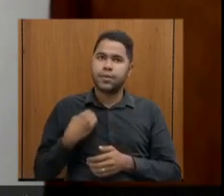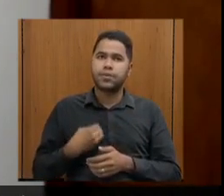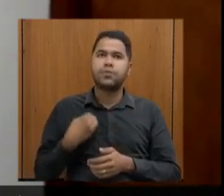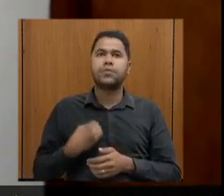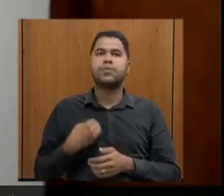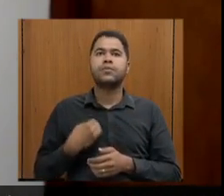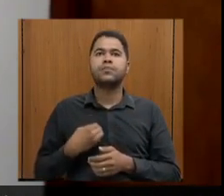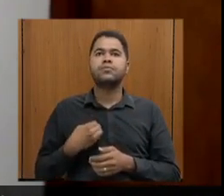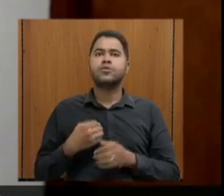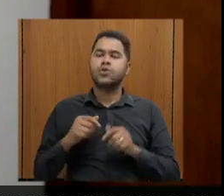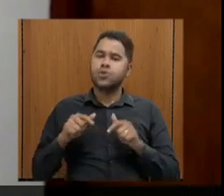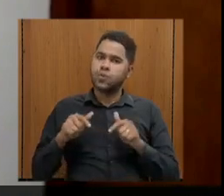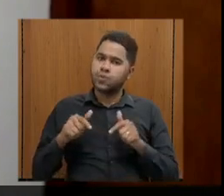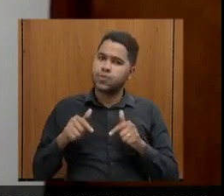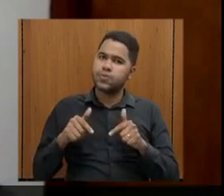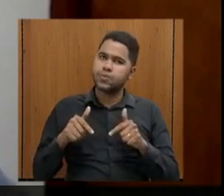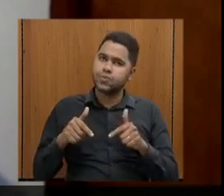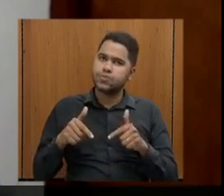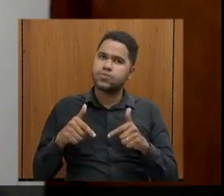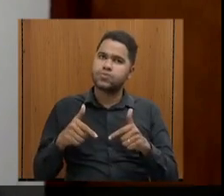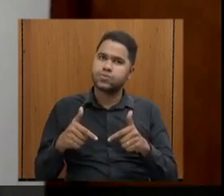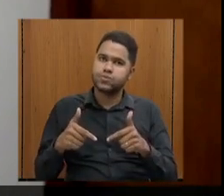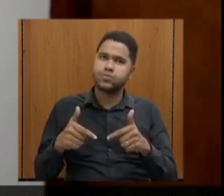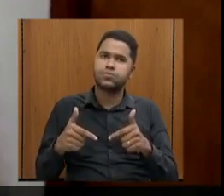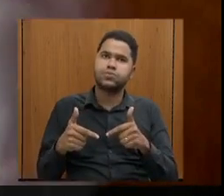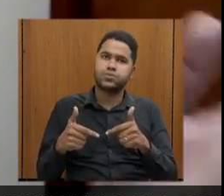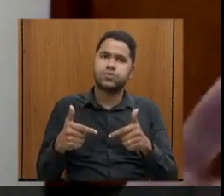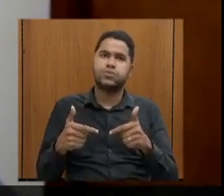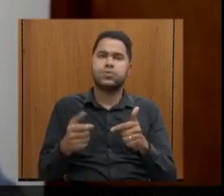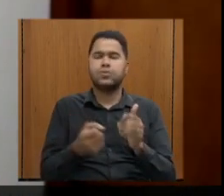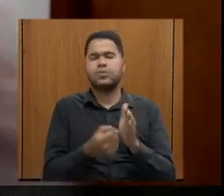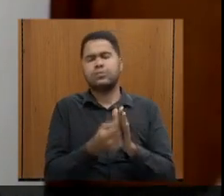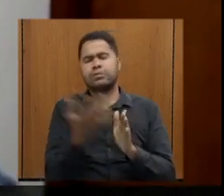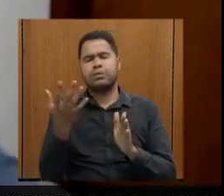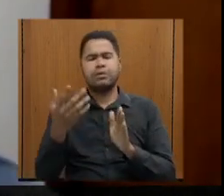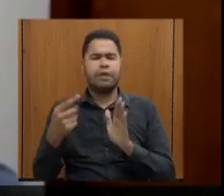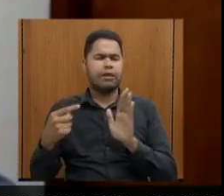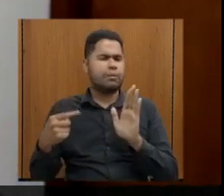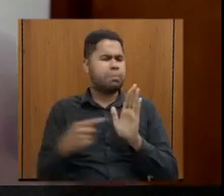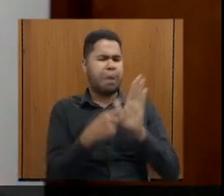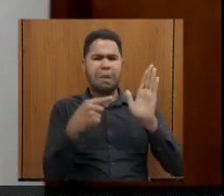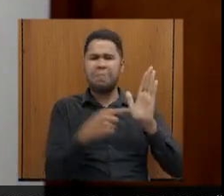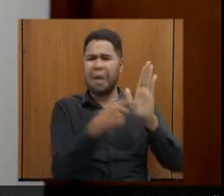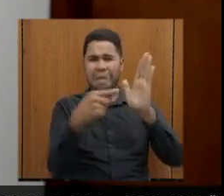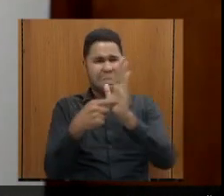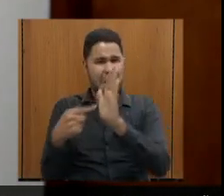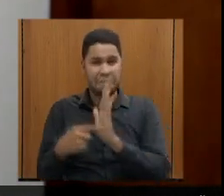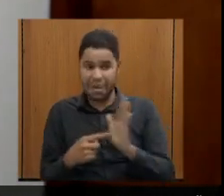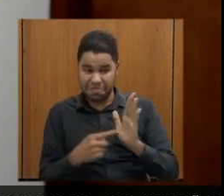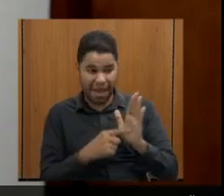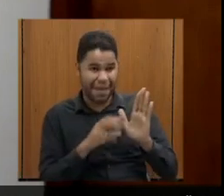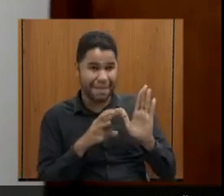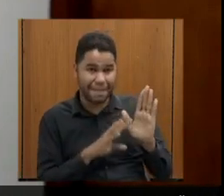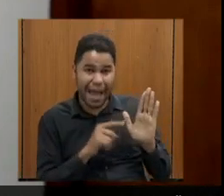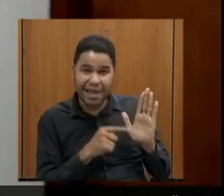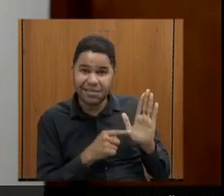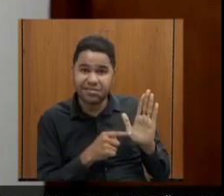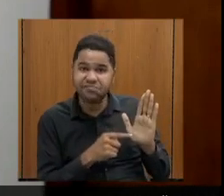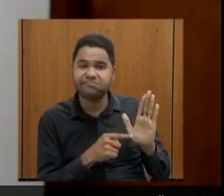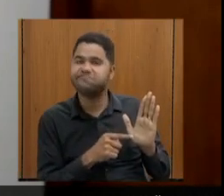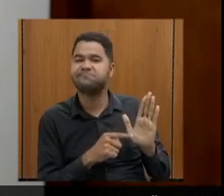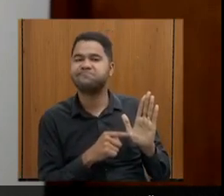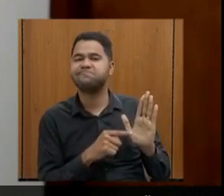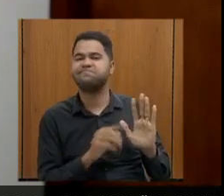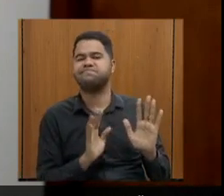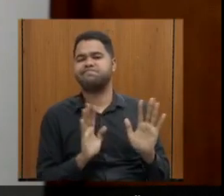não é muito guarda de uma quantidade de denúncias e pintadas né juntamente com o deputado Guilherme na